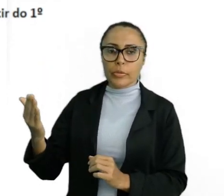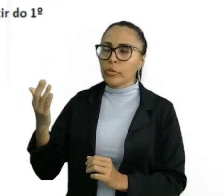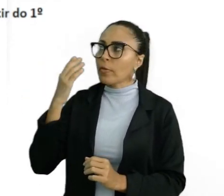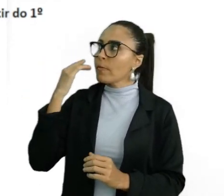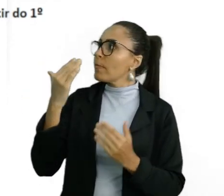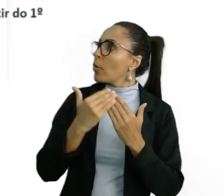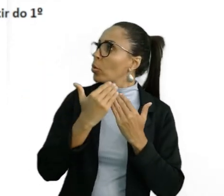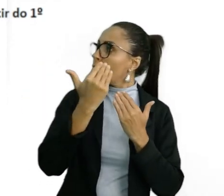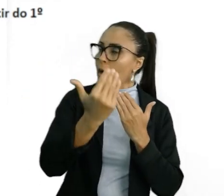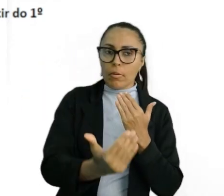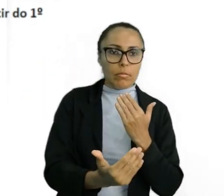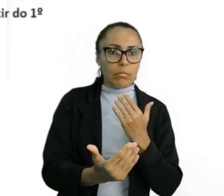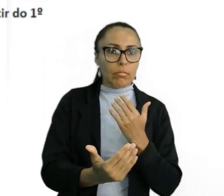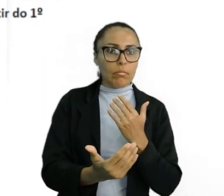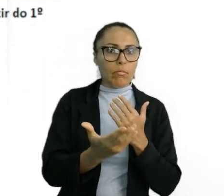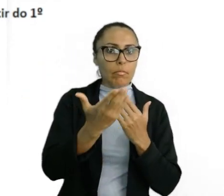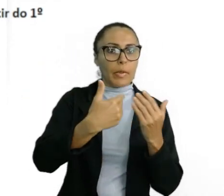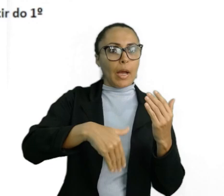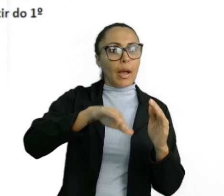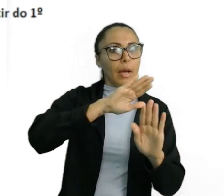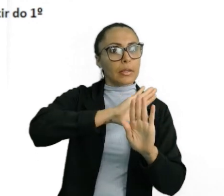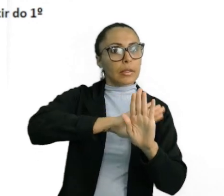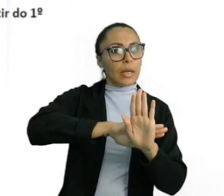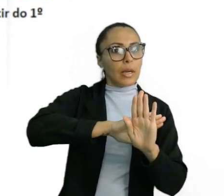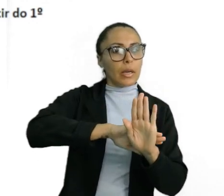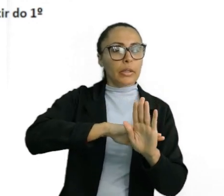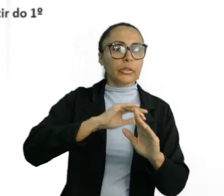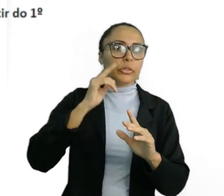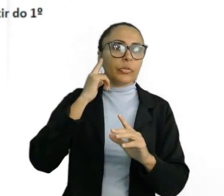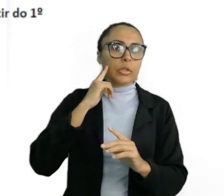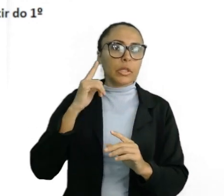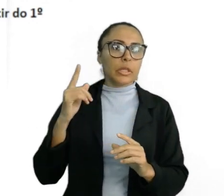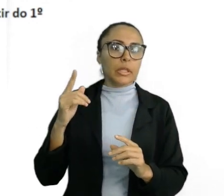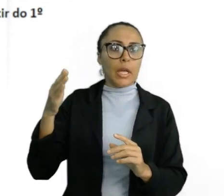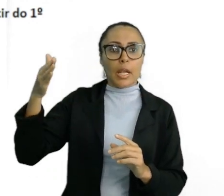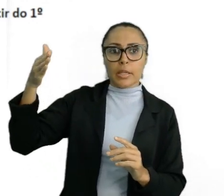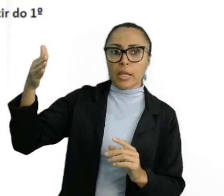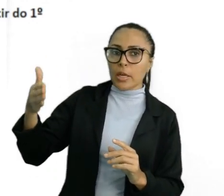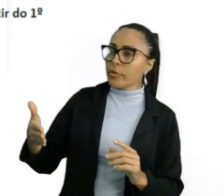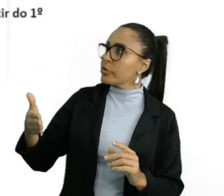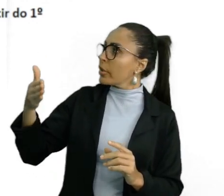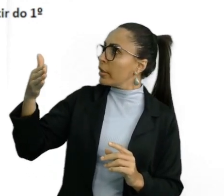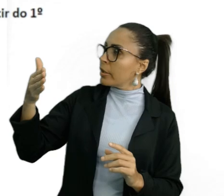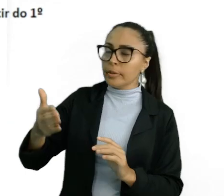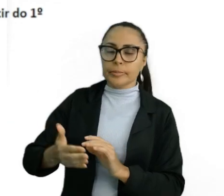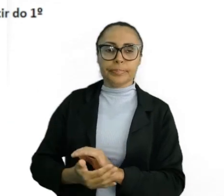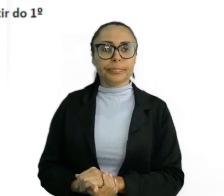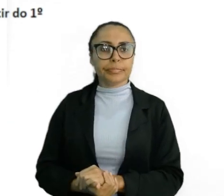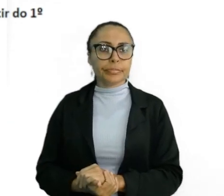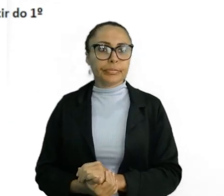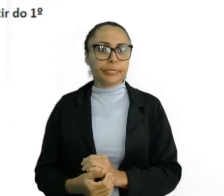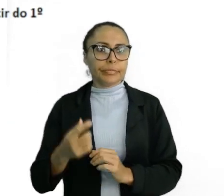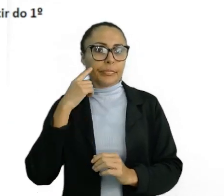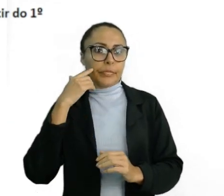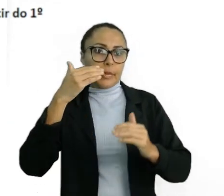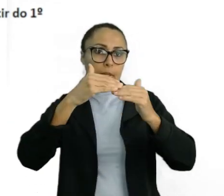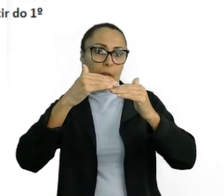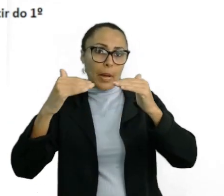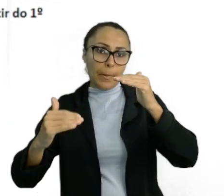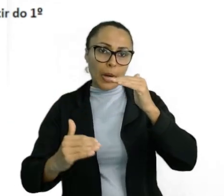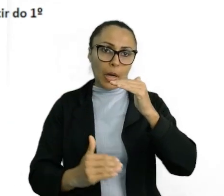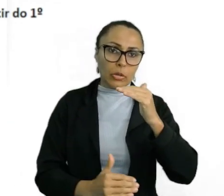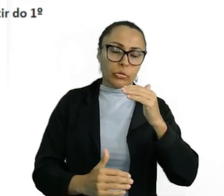frontal, atrás do objeto você vai ter a vista lateral esquerda e abaixo dele você tem a